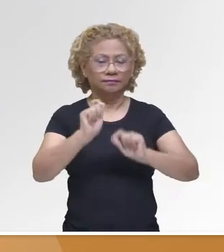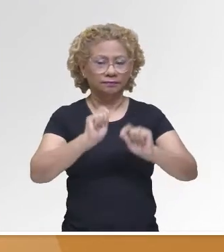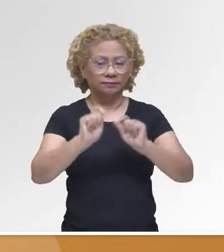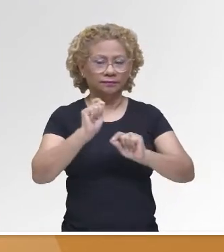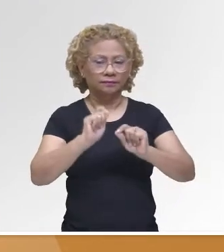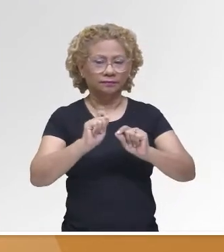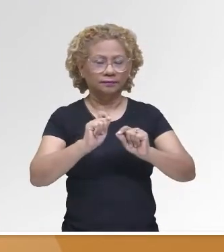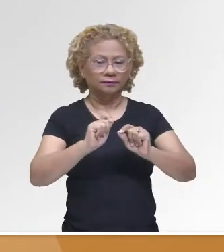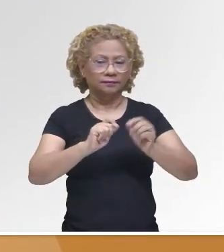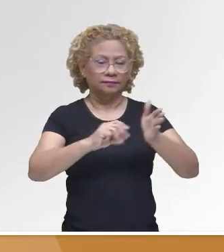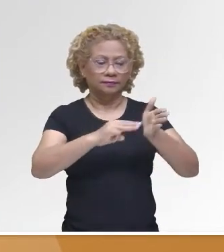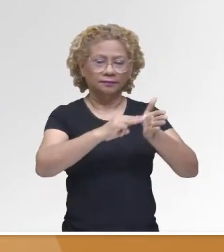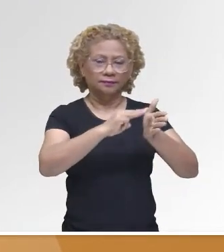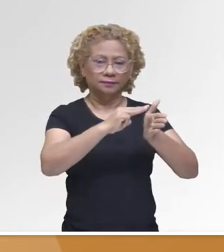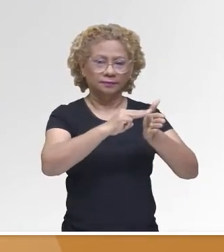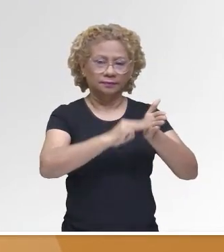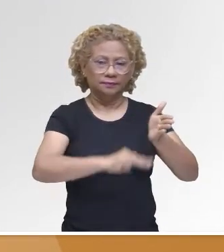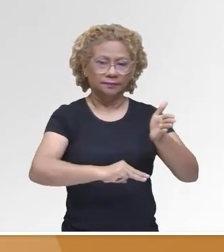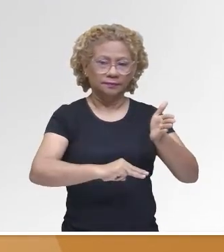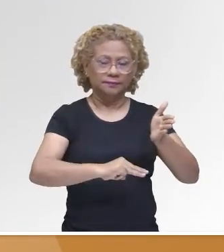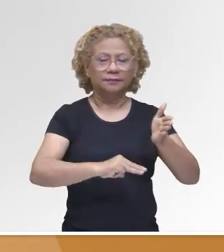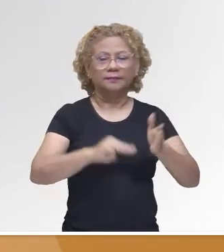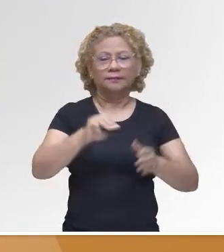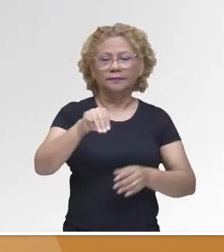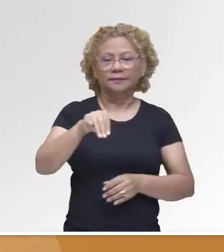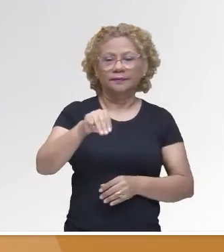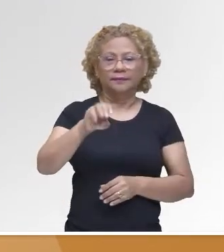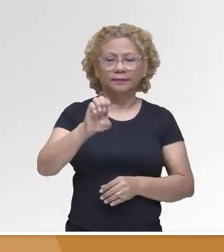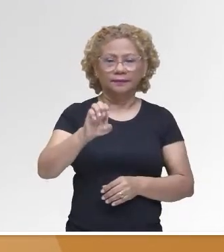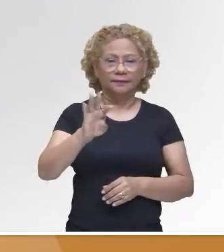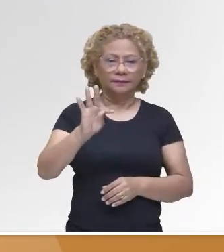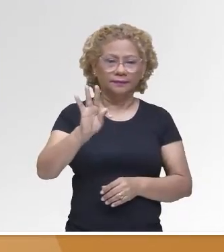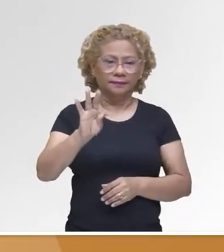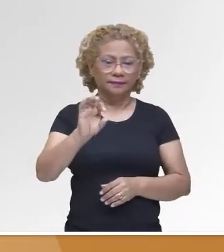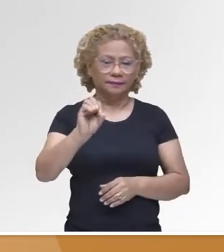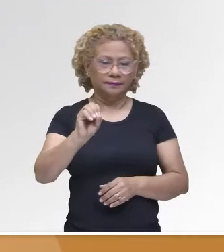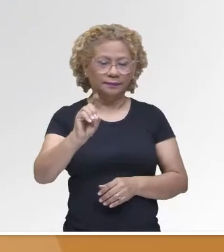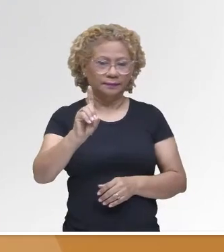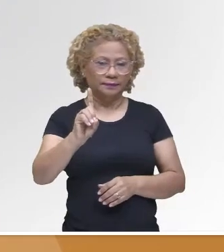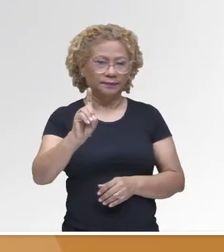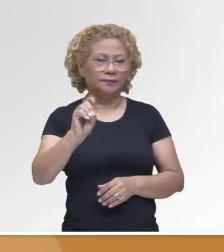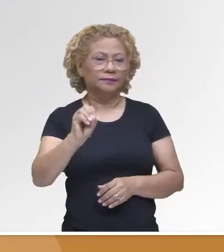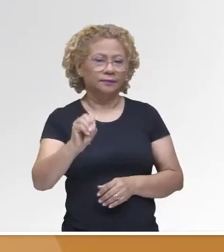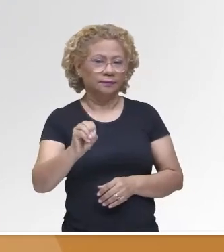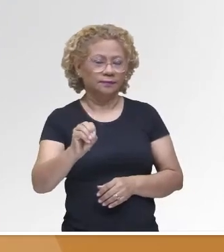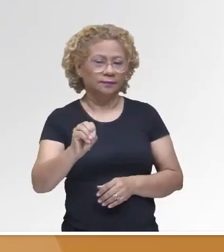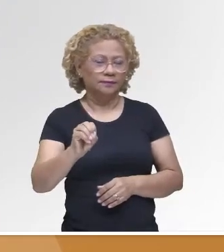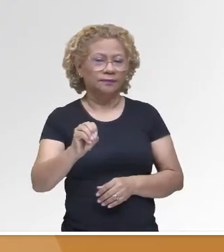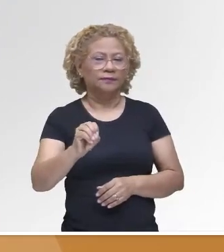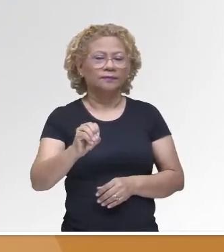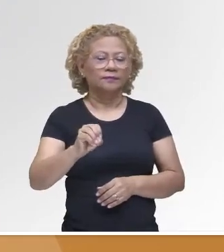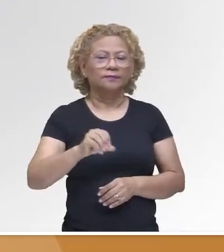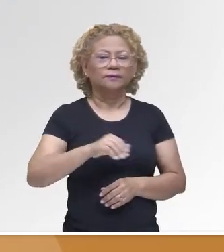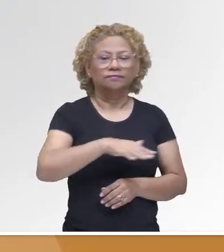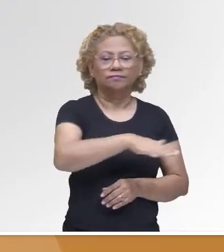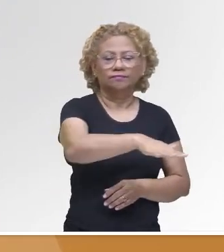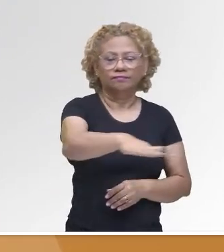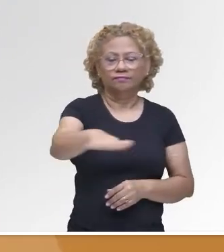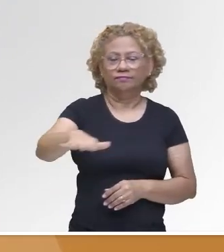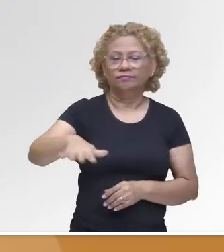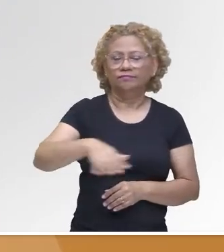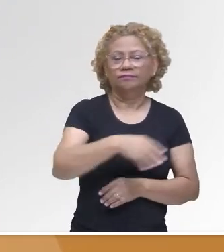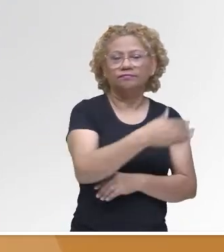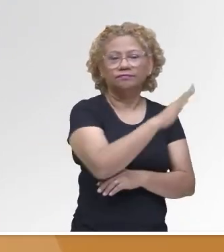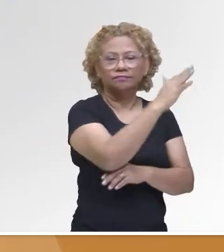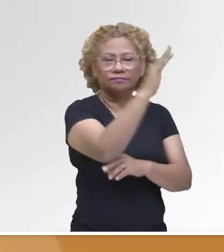e nós vamos falar um pouco hoje sobre o método nas ciências da natureza, do conhecimento científico. E nós